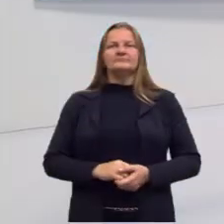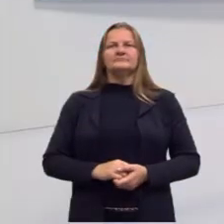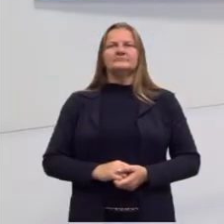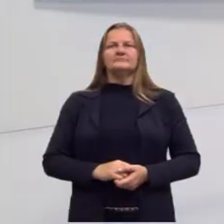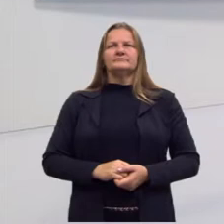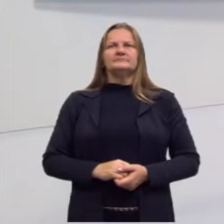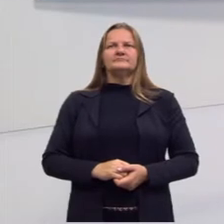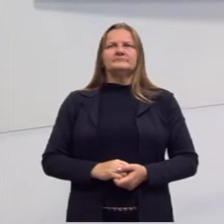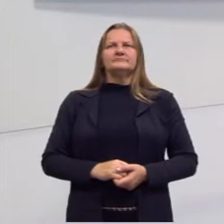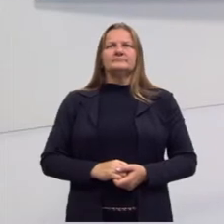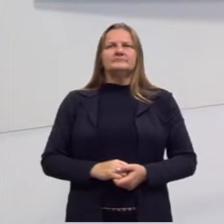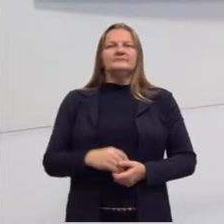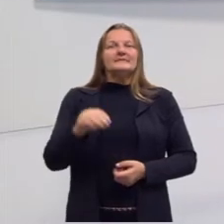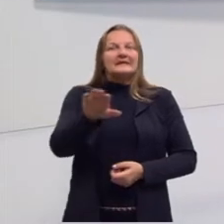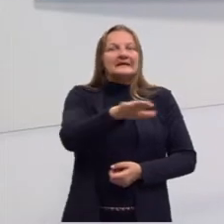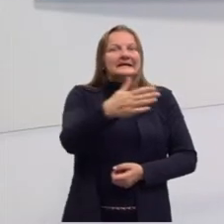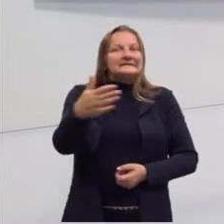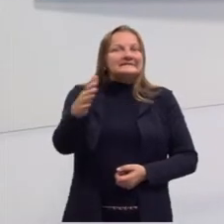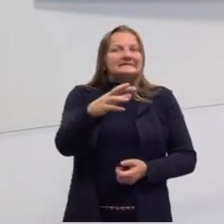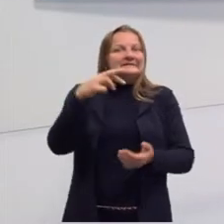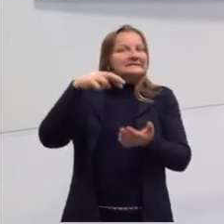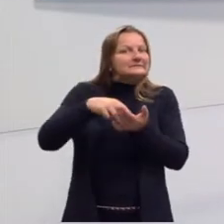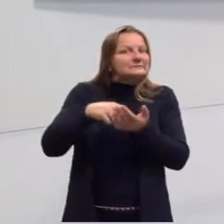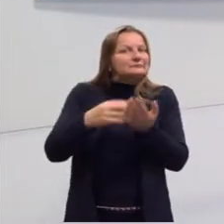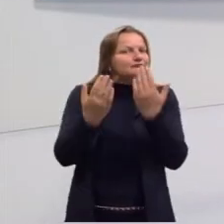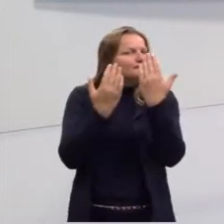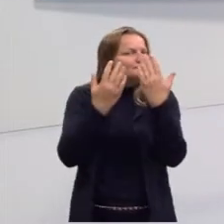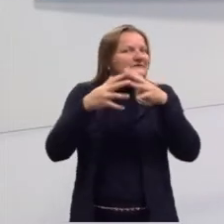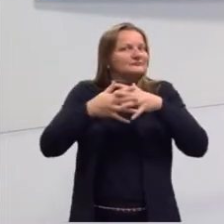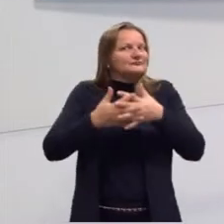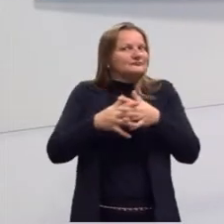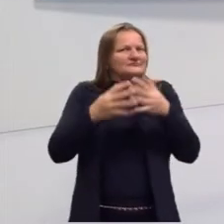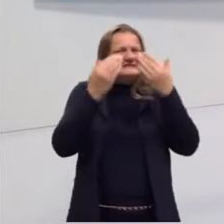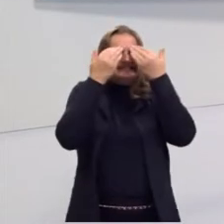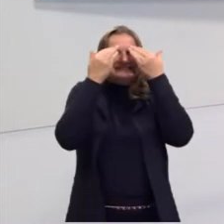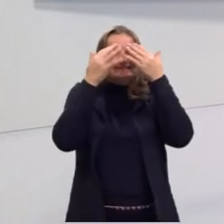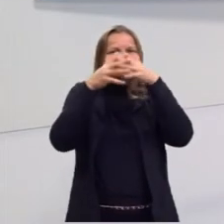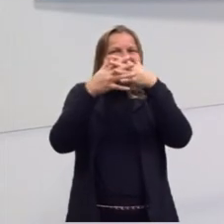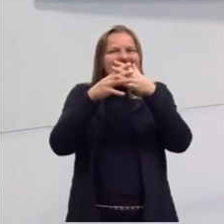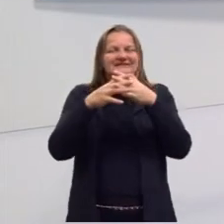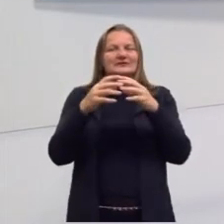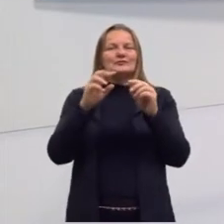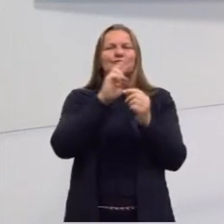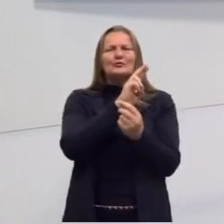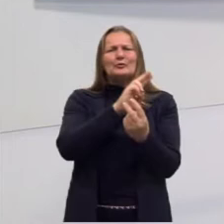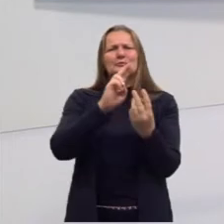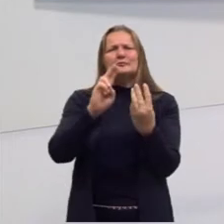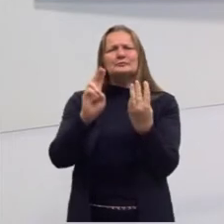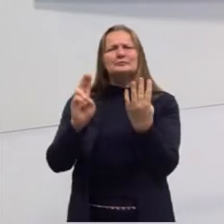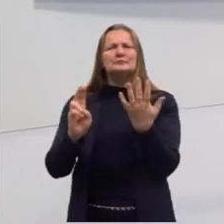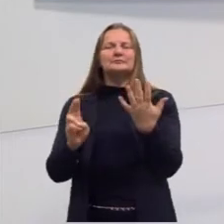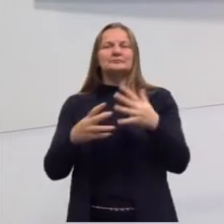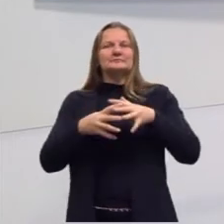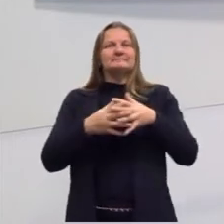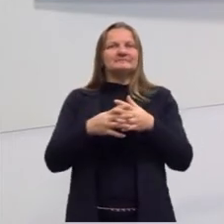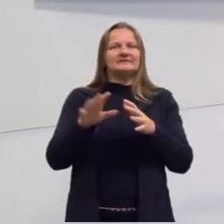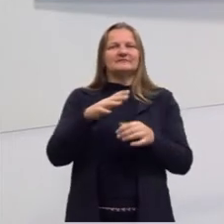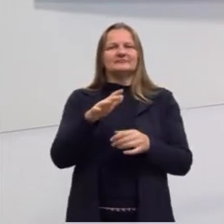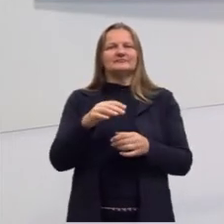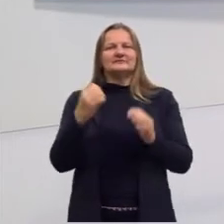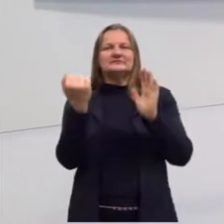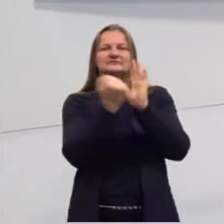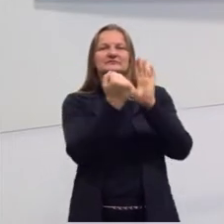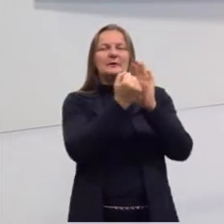vejo que às vezes é realmente para pode confundir a gente por ter tantos nomes assim e tanto